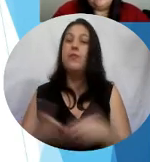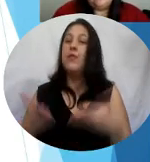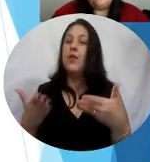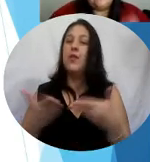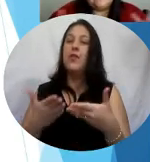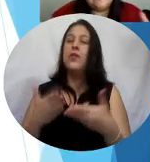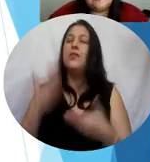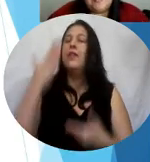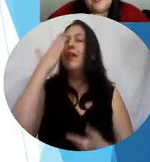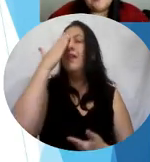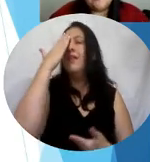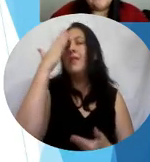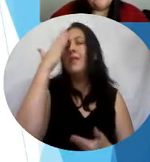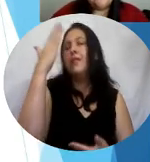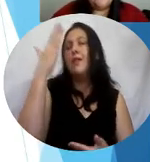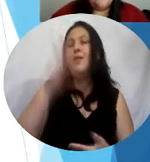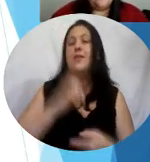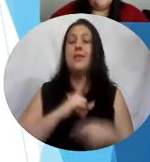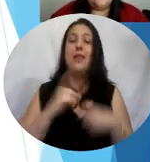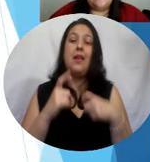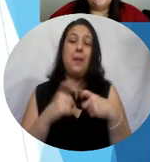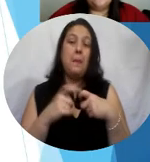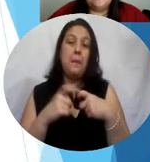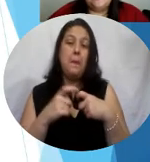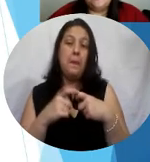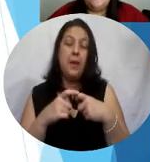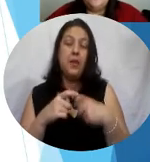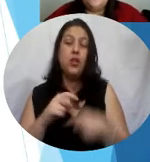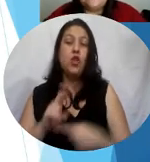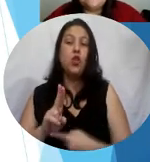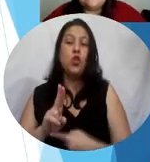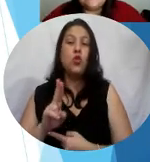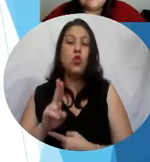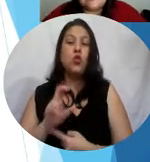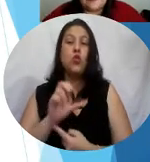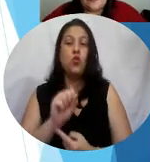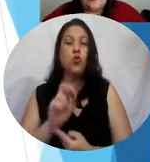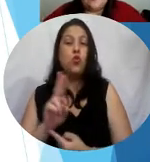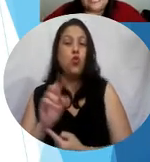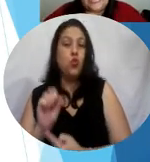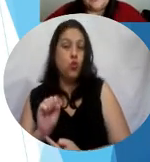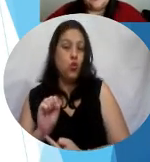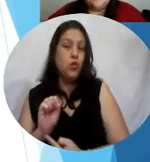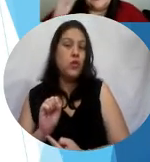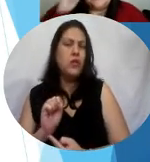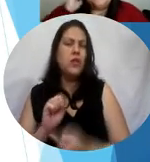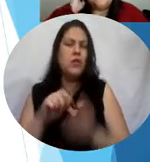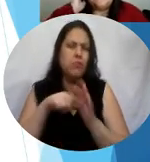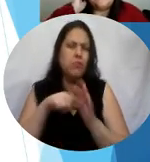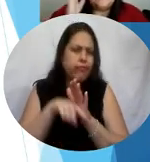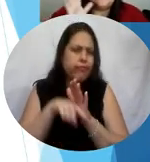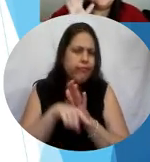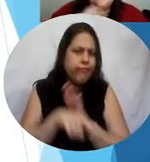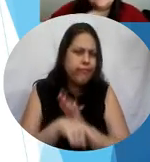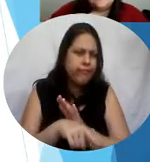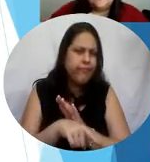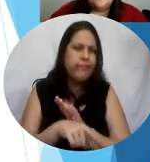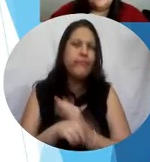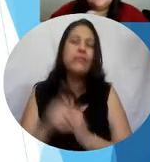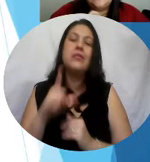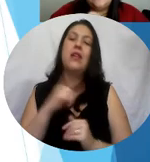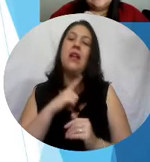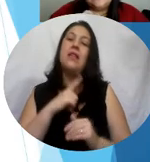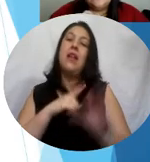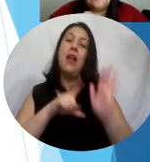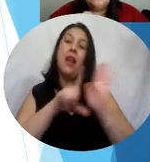Hoje, com a graça de Deus, nós temos também alguns médicos na rede pública que têm se aprofundado. E também tem uma